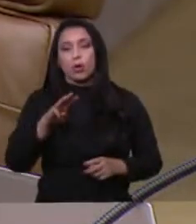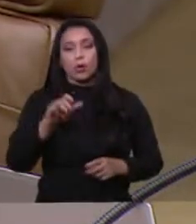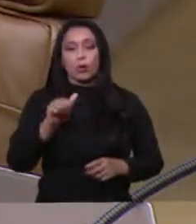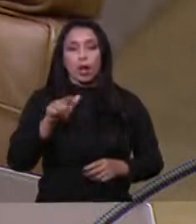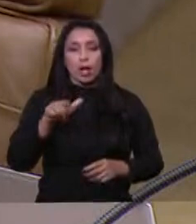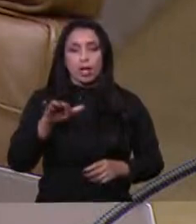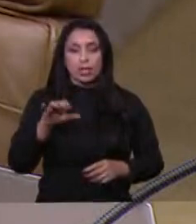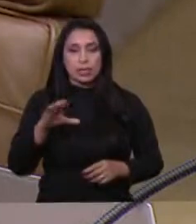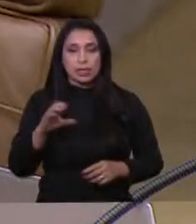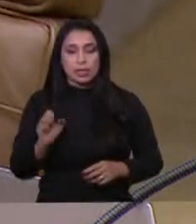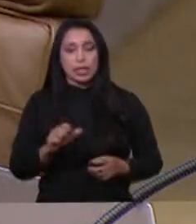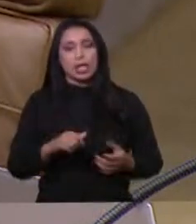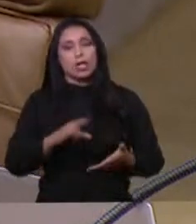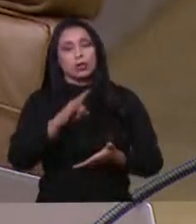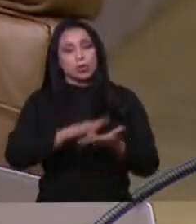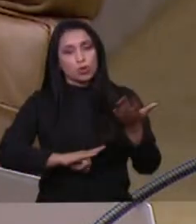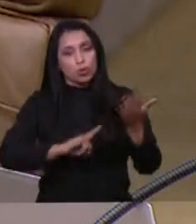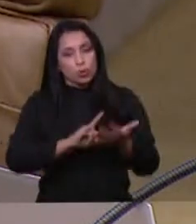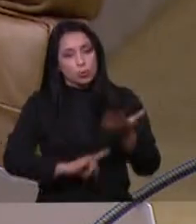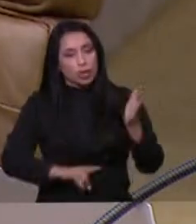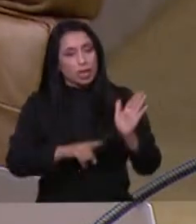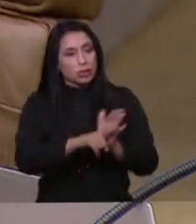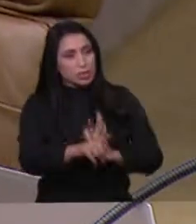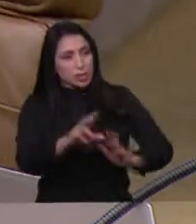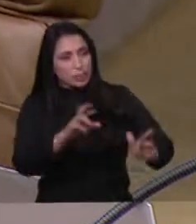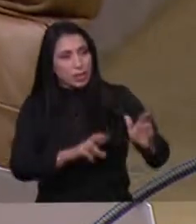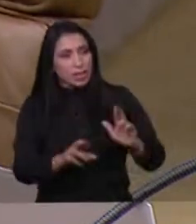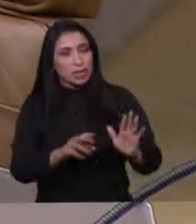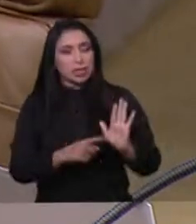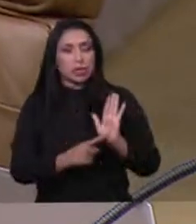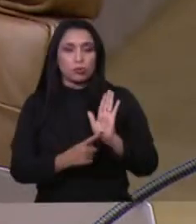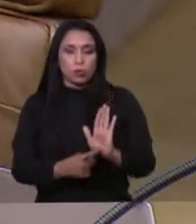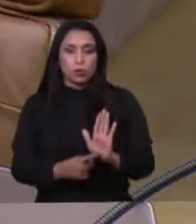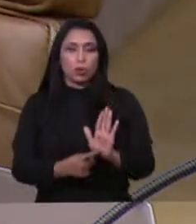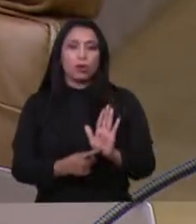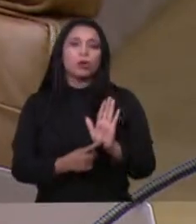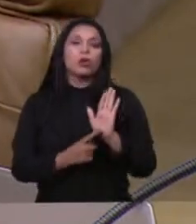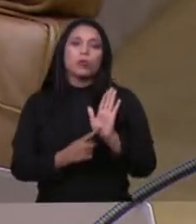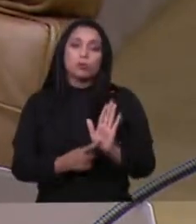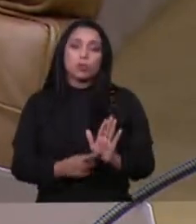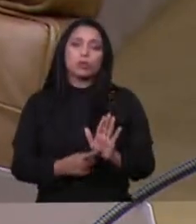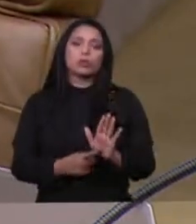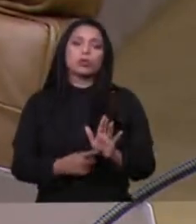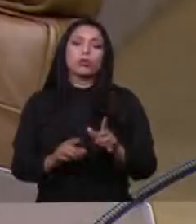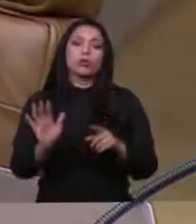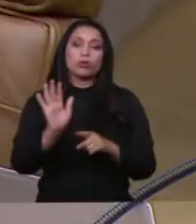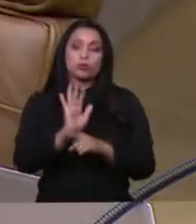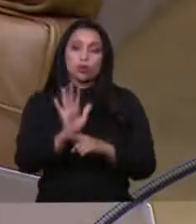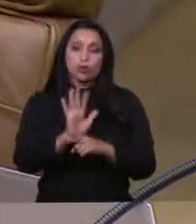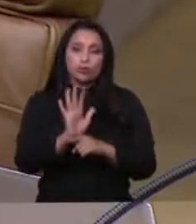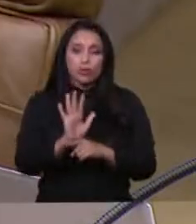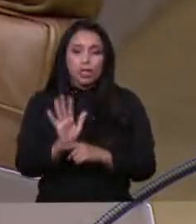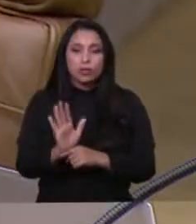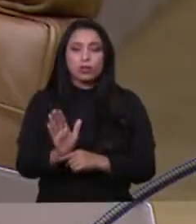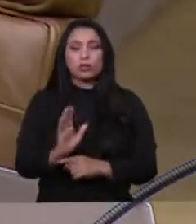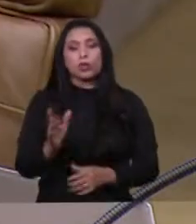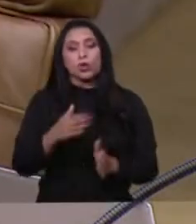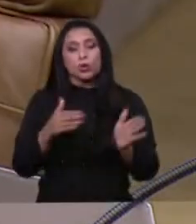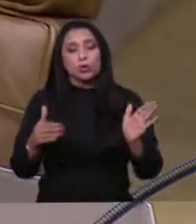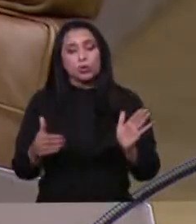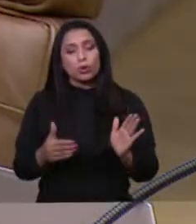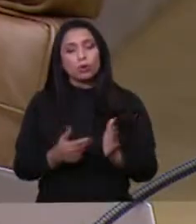do laudo, da perícia, que demonstra exatamente, além do que ontem foi mostrado ainda uma vez, das cenas que